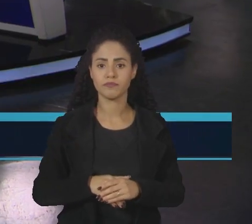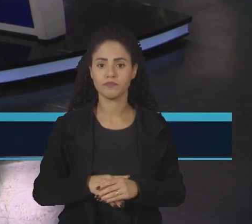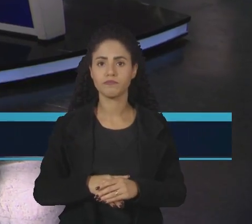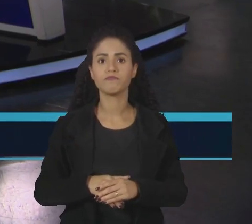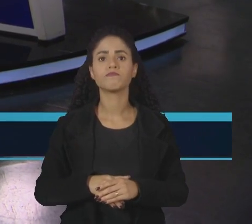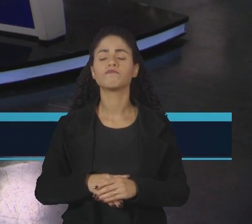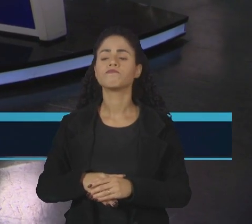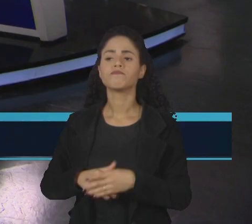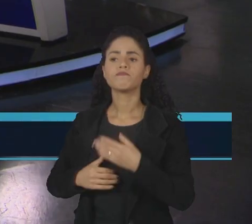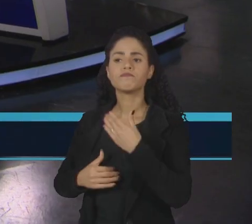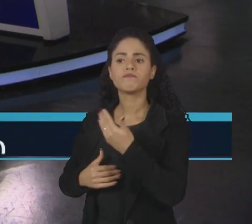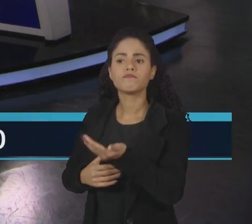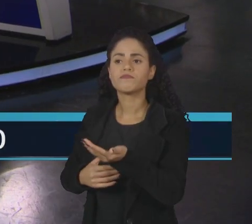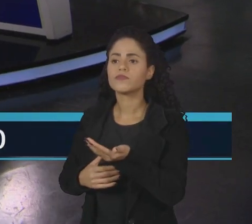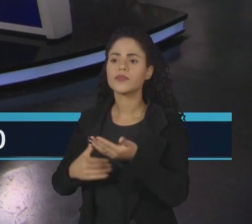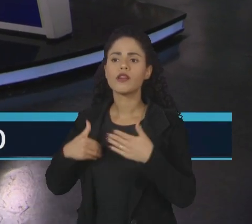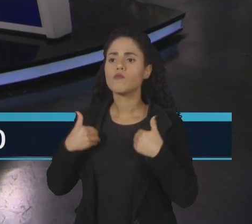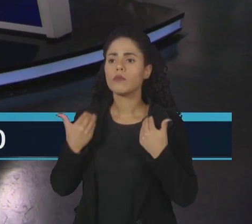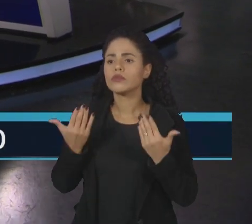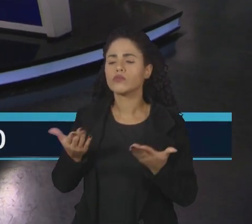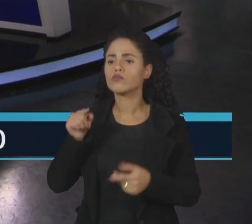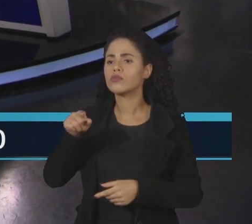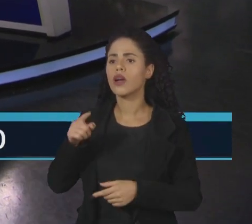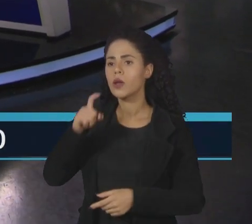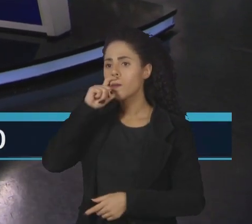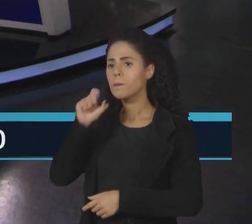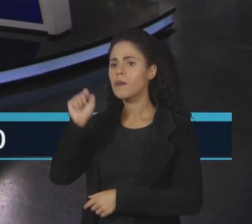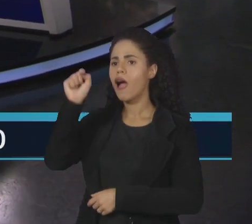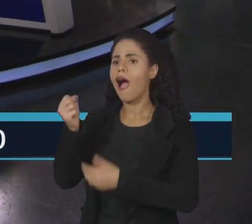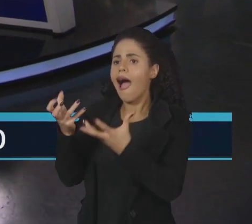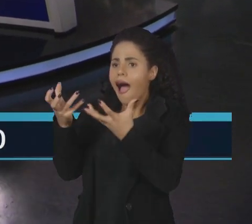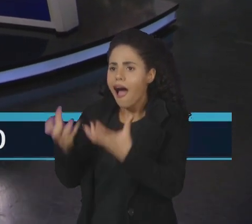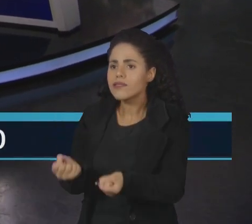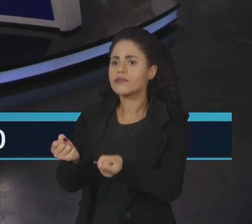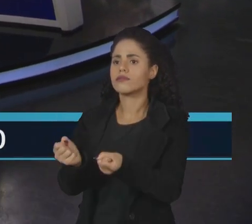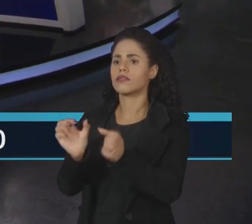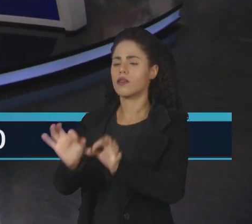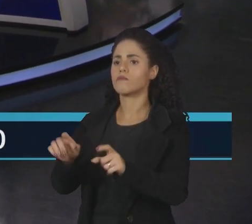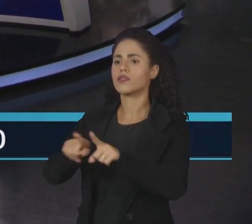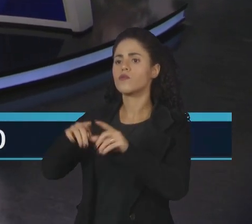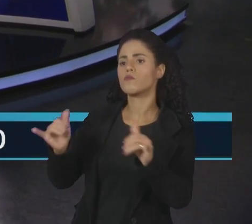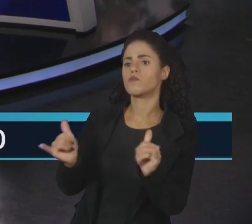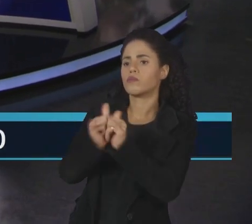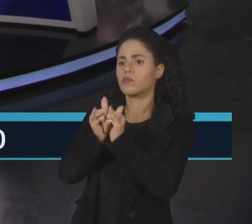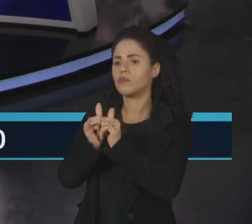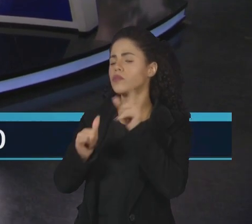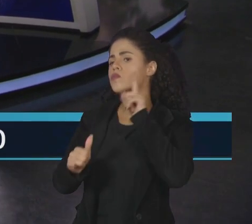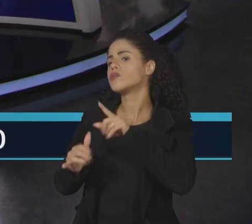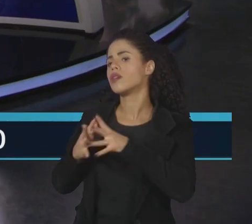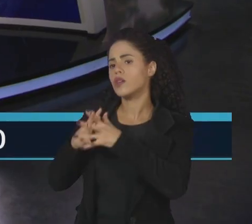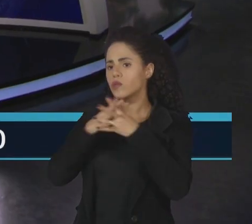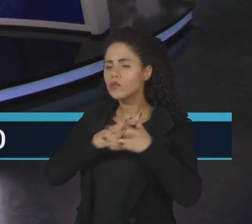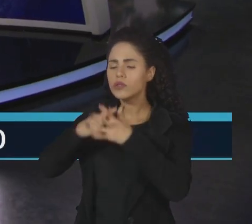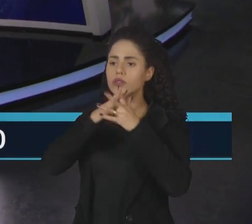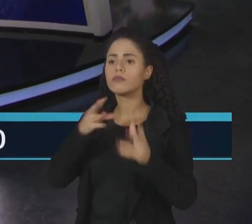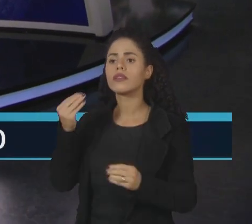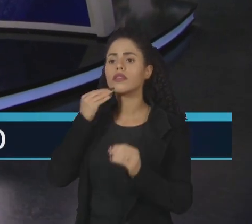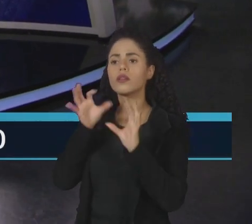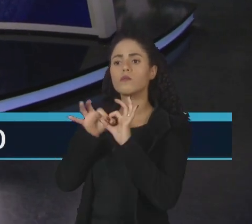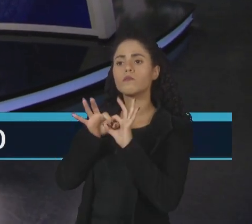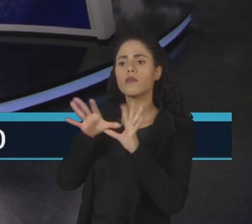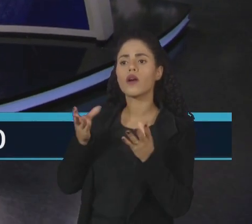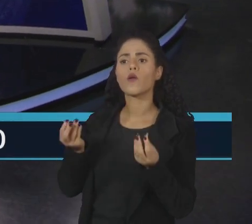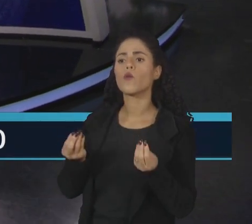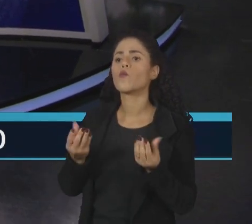Mas, Mariana, qual seria a chance de Nicolás Maduro aceitar uma oferta de anistia dos Estados Unidos para deixar o poder na